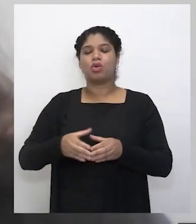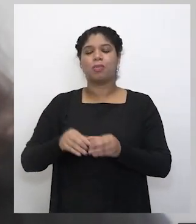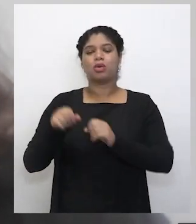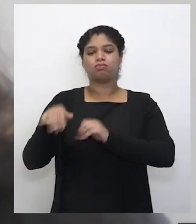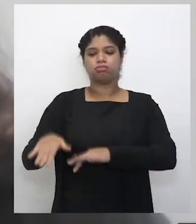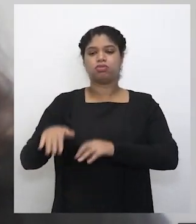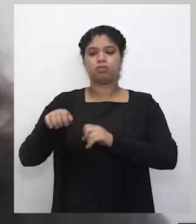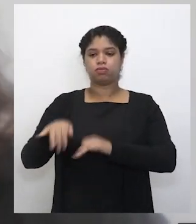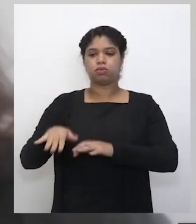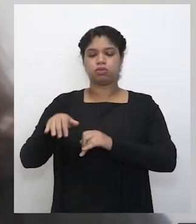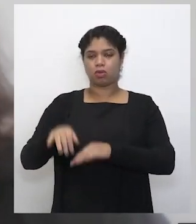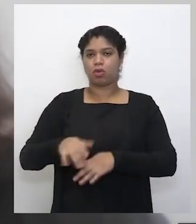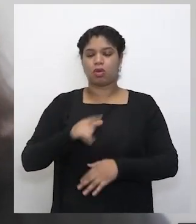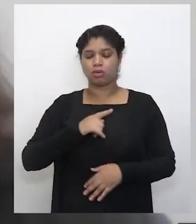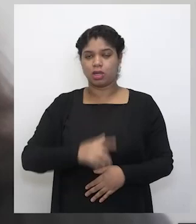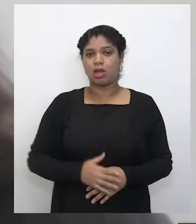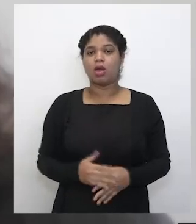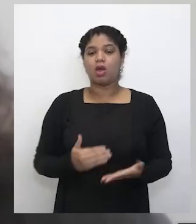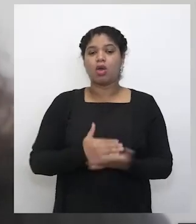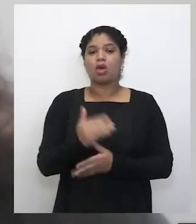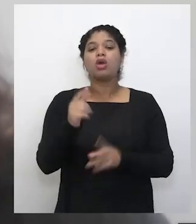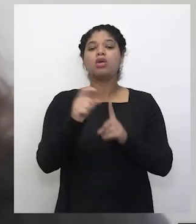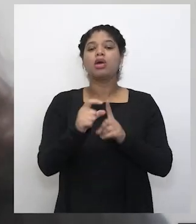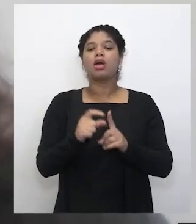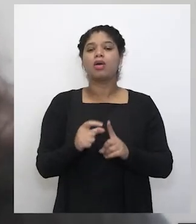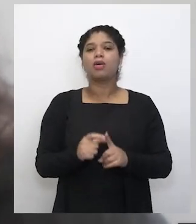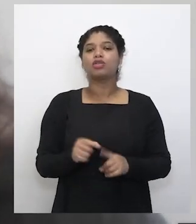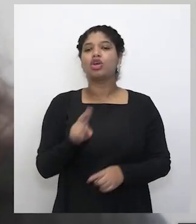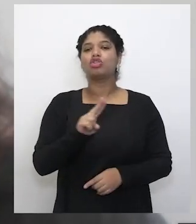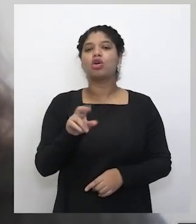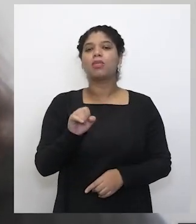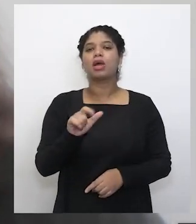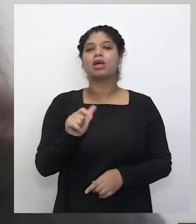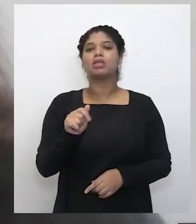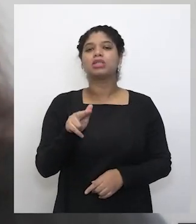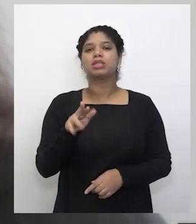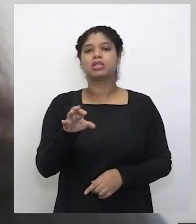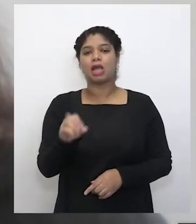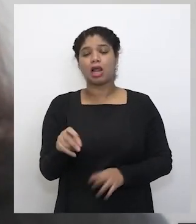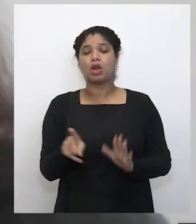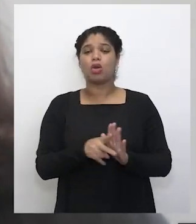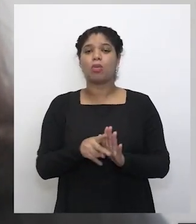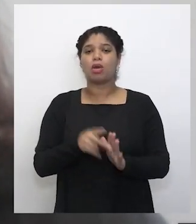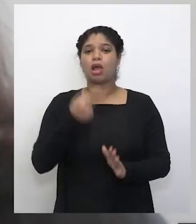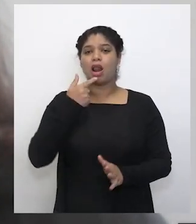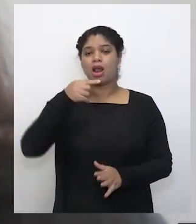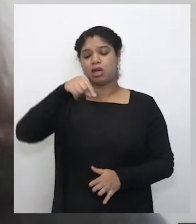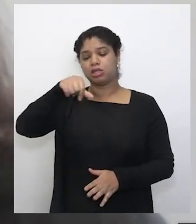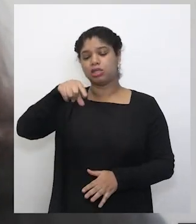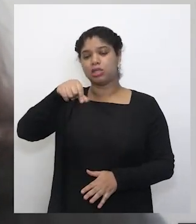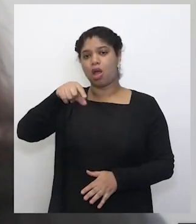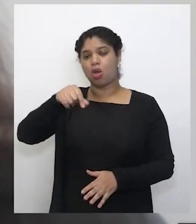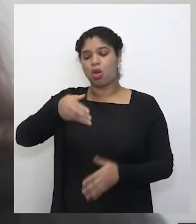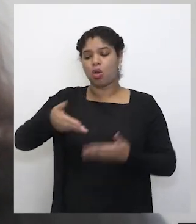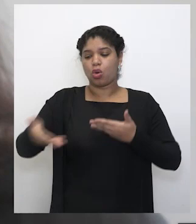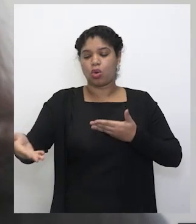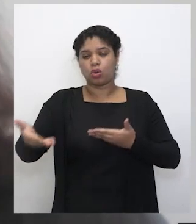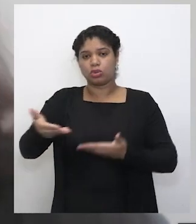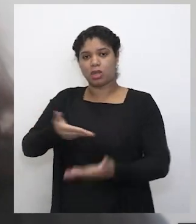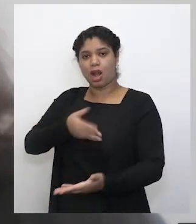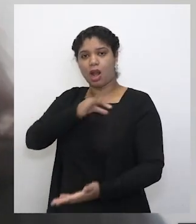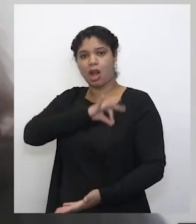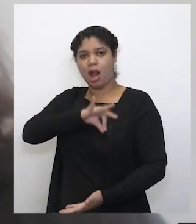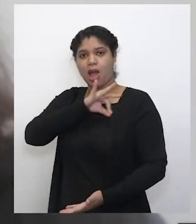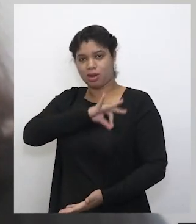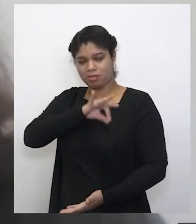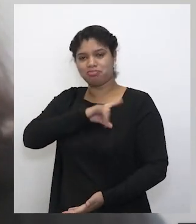a partir disso, né, a palavra salário, que veio da troca do sal, né? O pagamento era feito